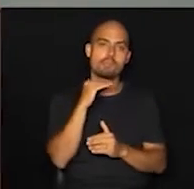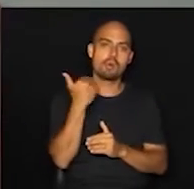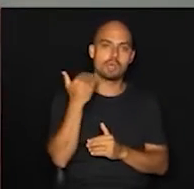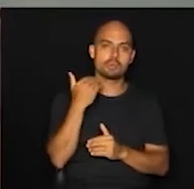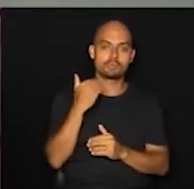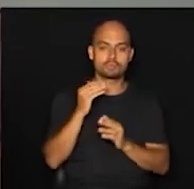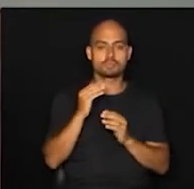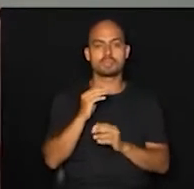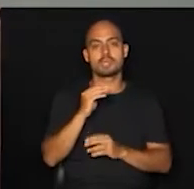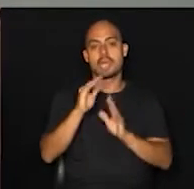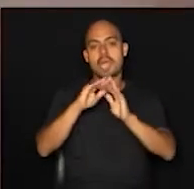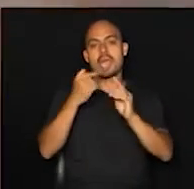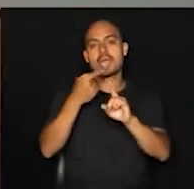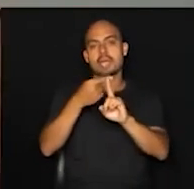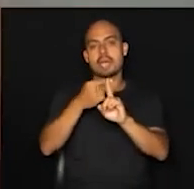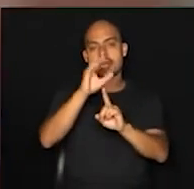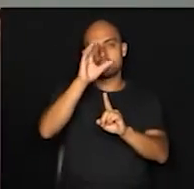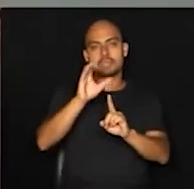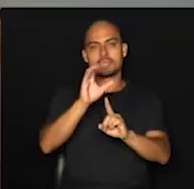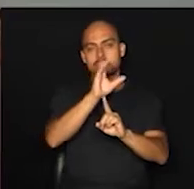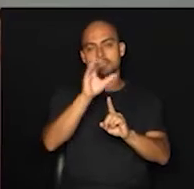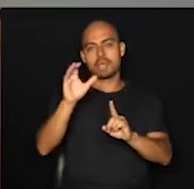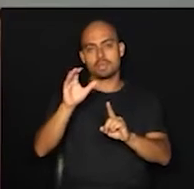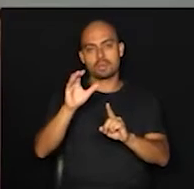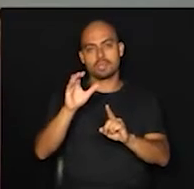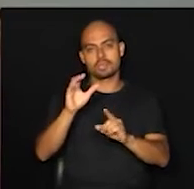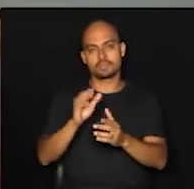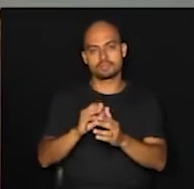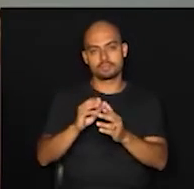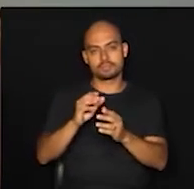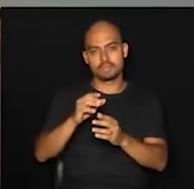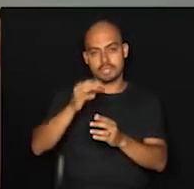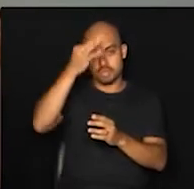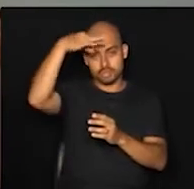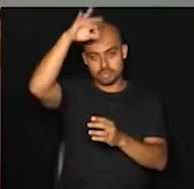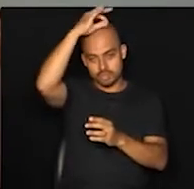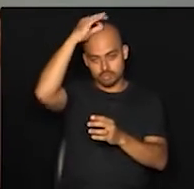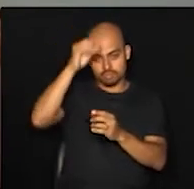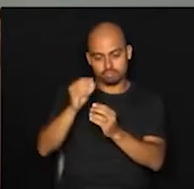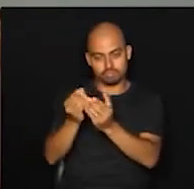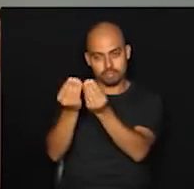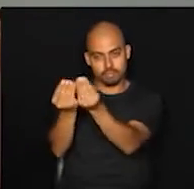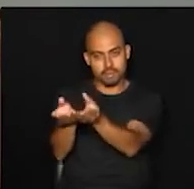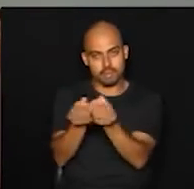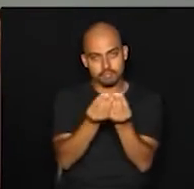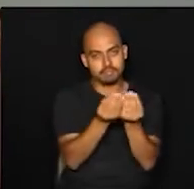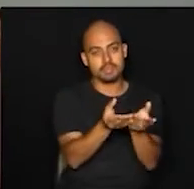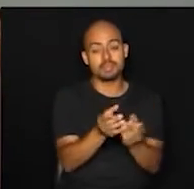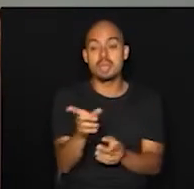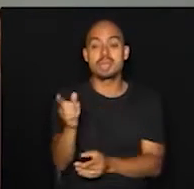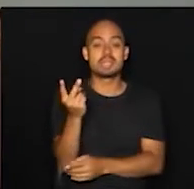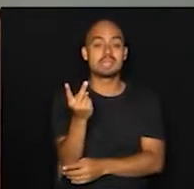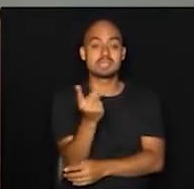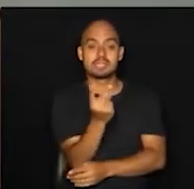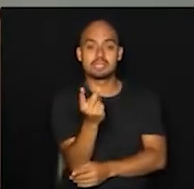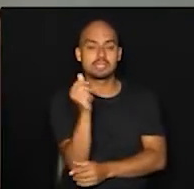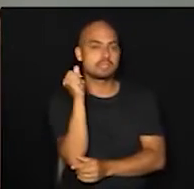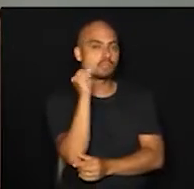foram rainhas e princesas, e Dona Isabel descendia dessas mulheres. E essas mulheres, elas não eram